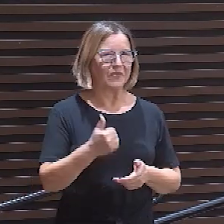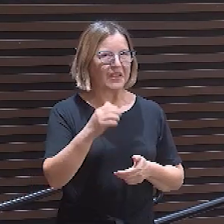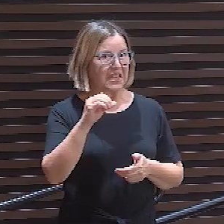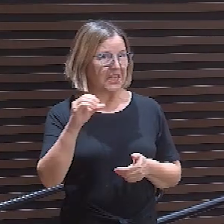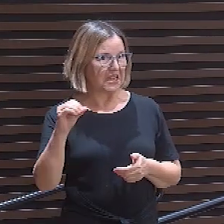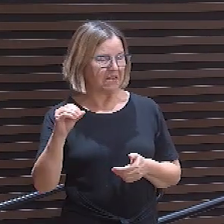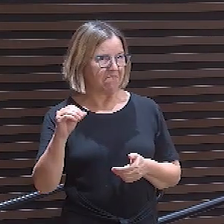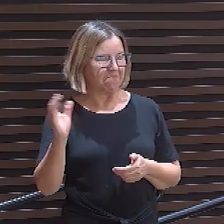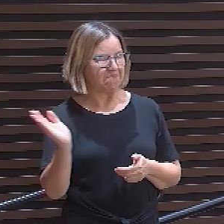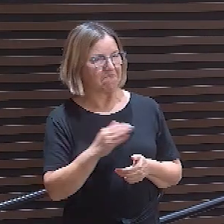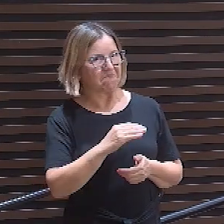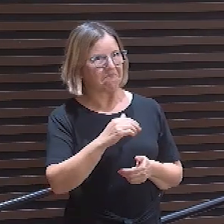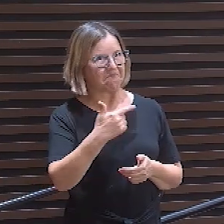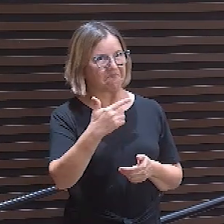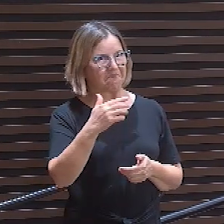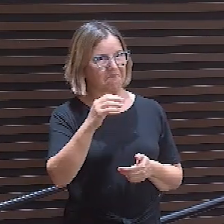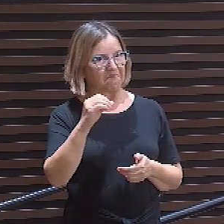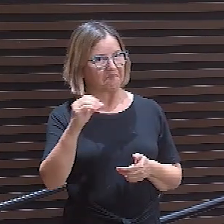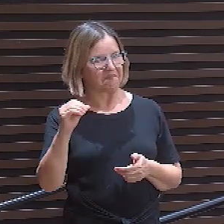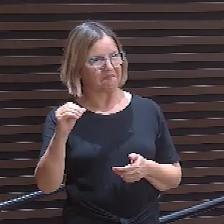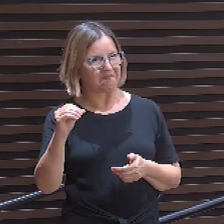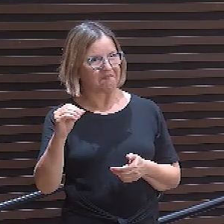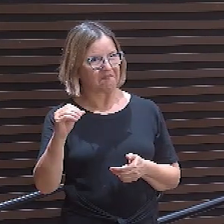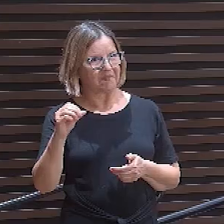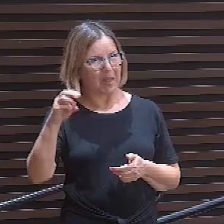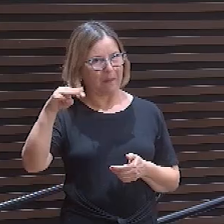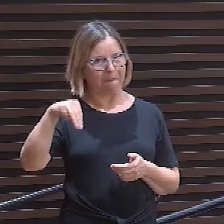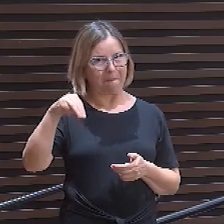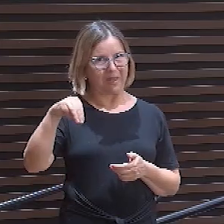200, 400.